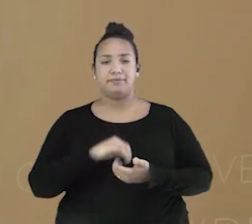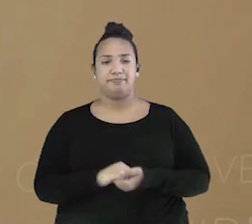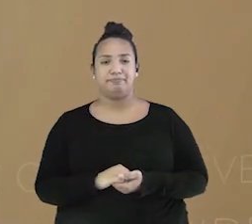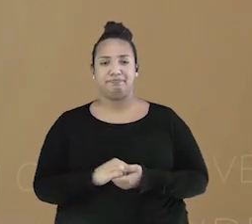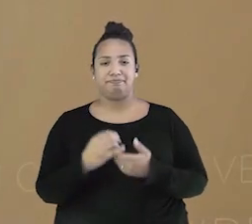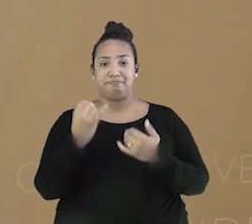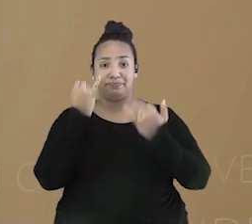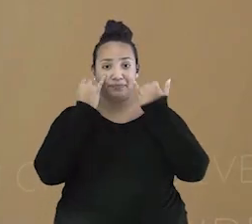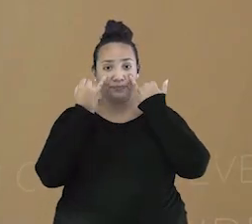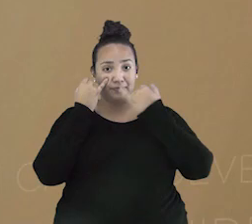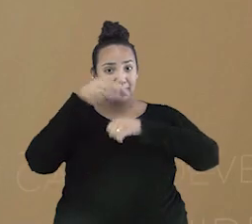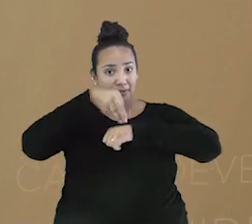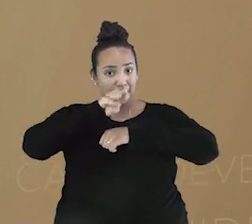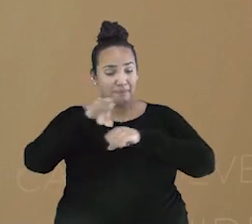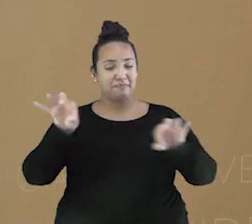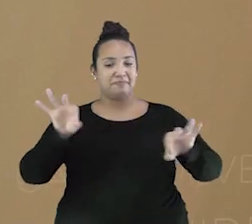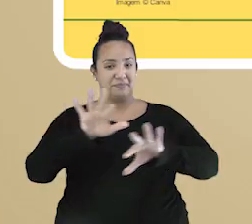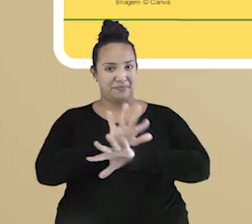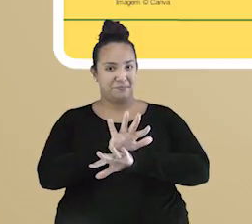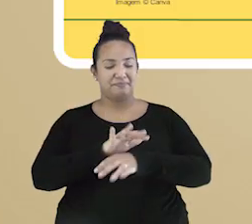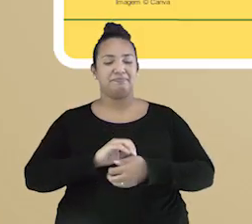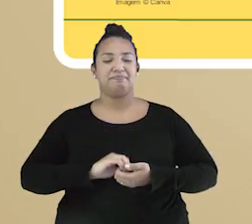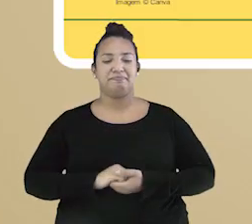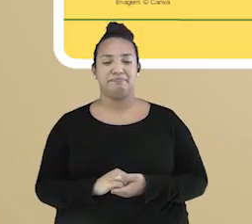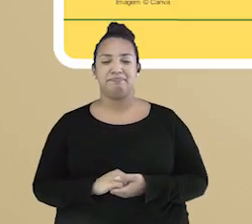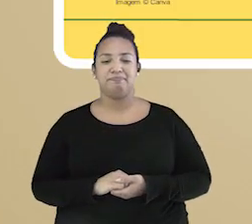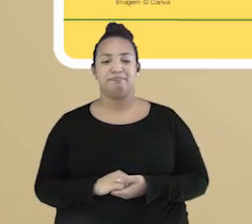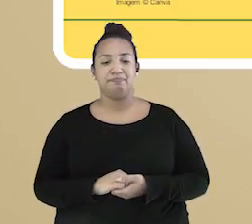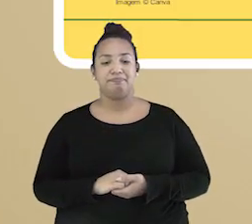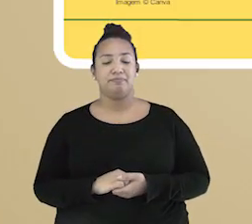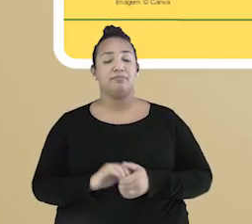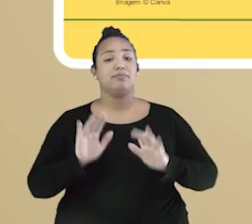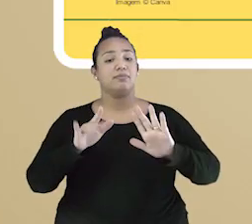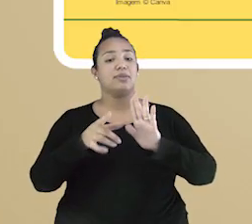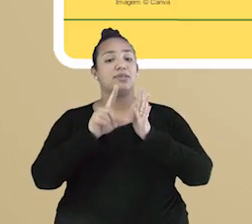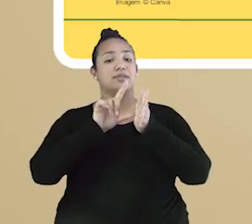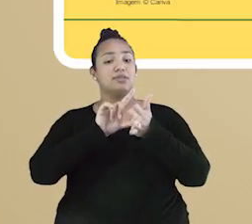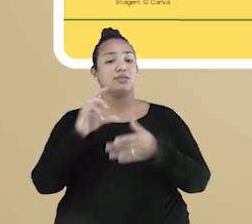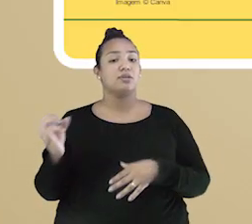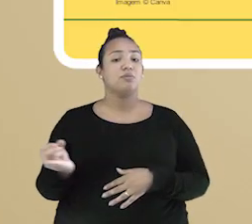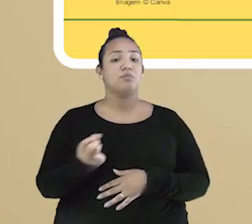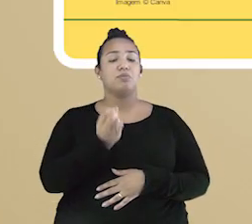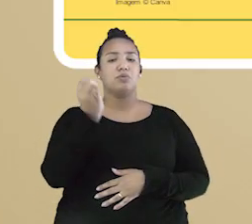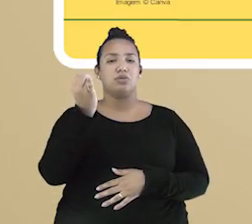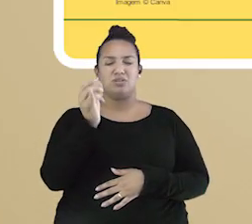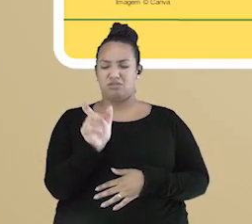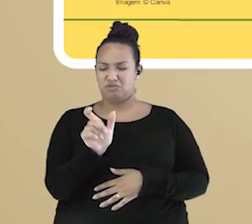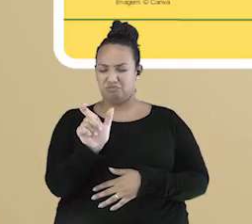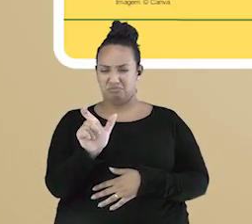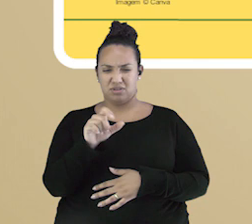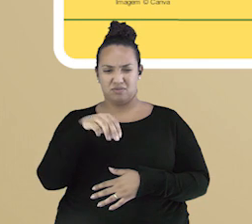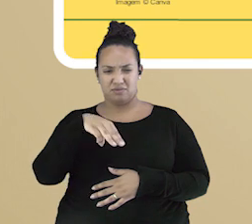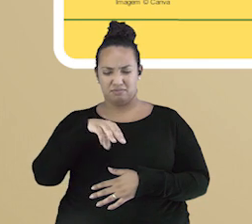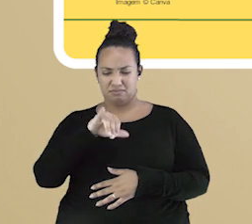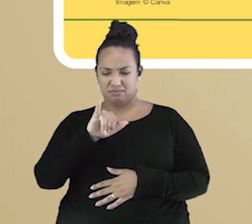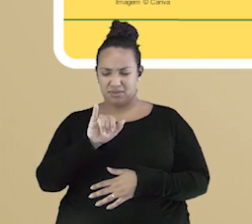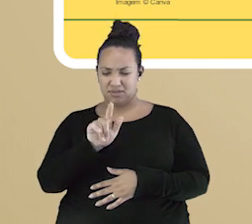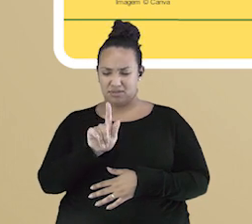as informações, vamos começar? Antes de tudo, é muito importante entender o que é